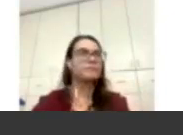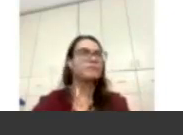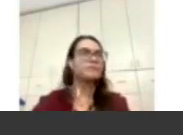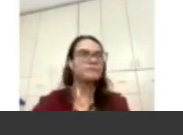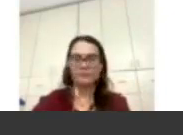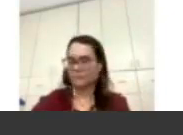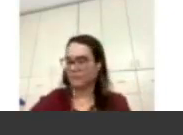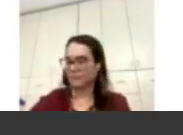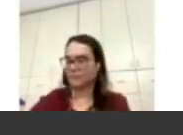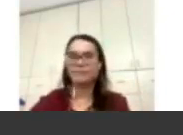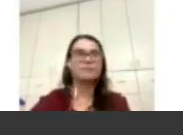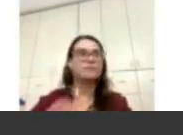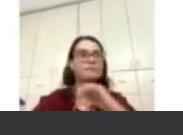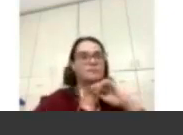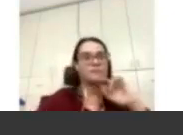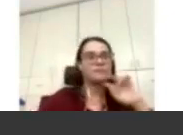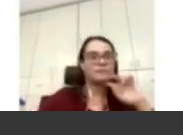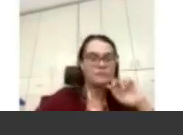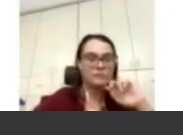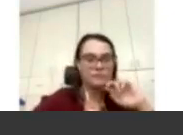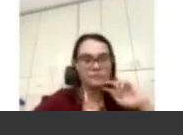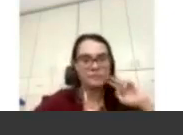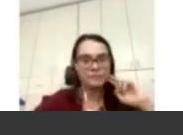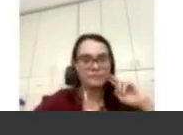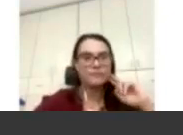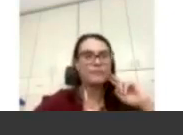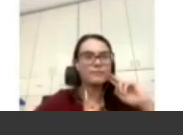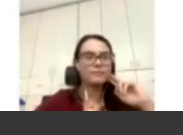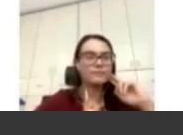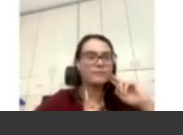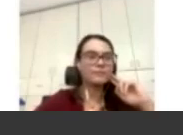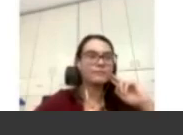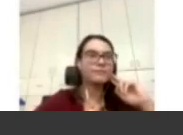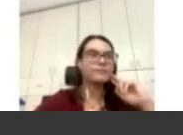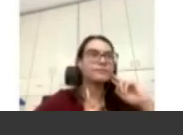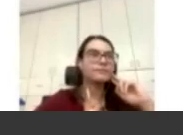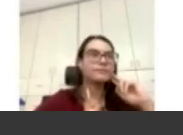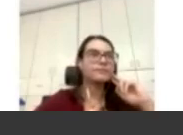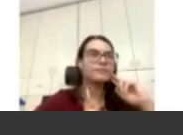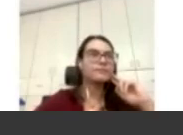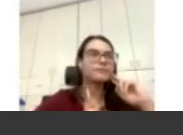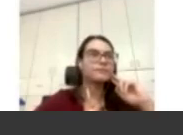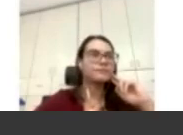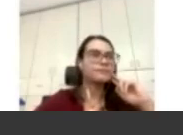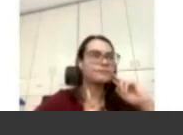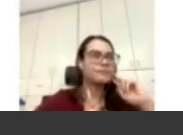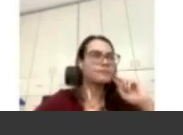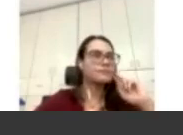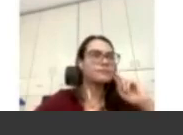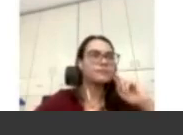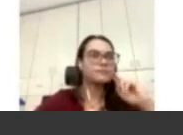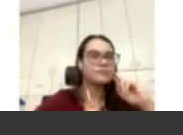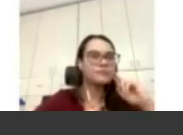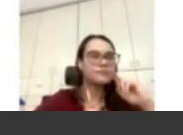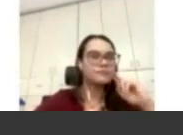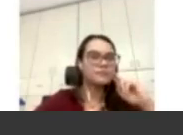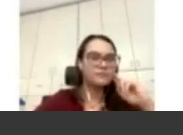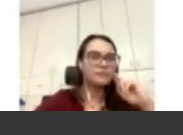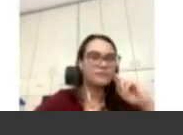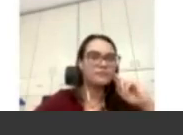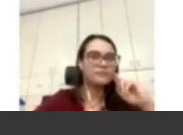né? Enfim, dicionário de epidemiologia, que seria justamente isso, né? Uma epidemia de ocorrência global, afetando uma área extensa, cruzando